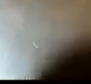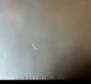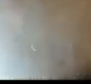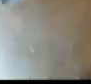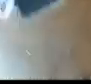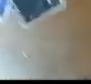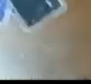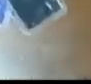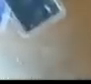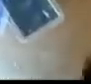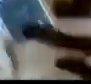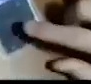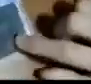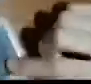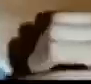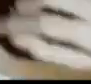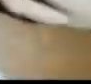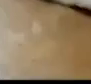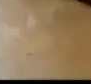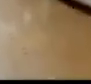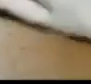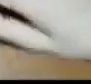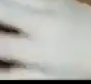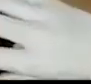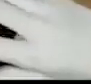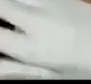Já foram 5 jogadas.